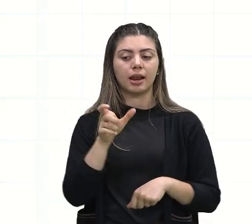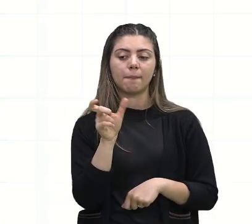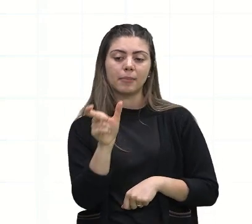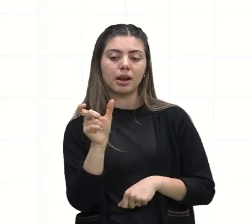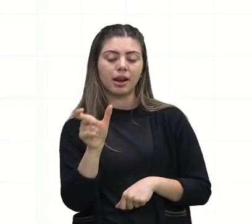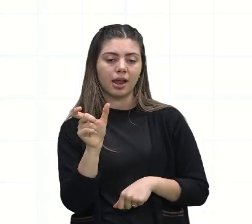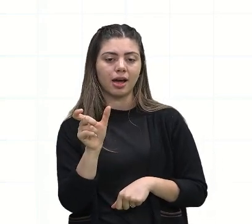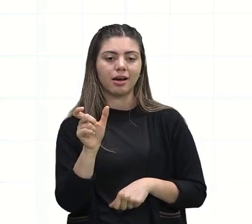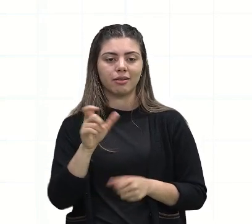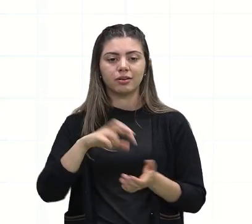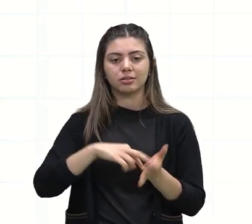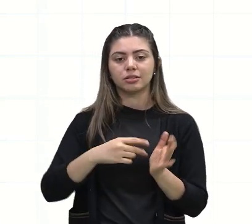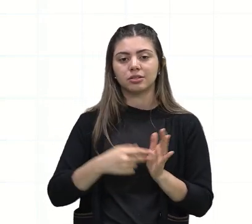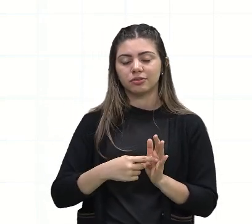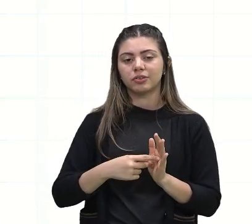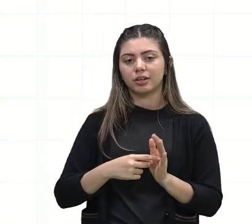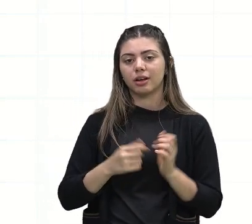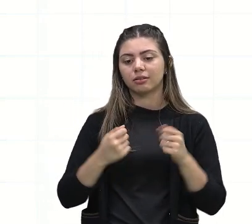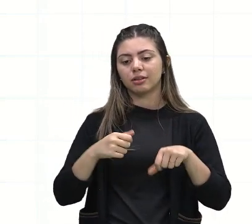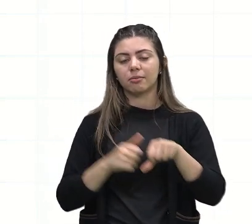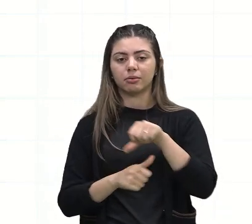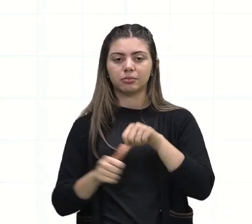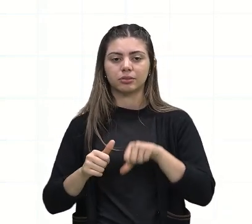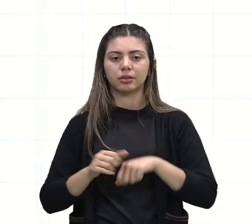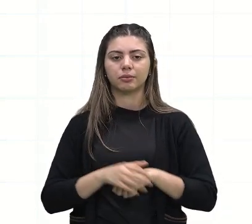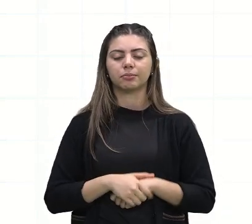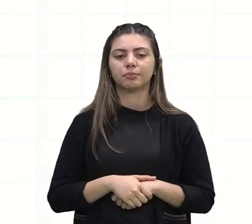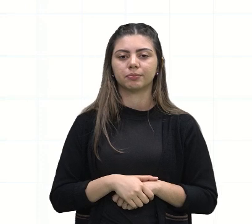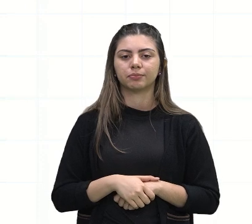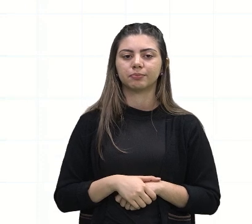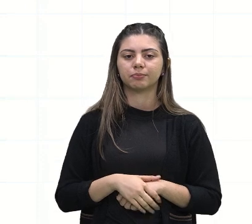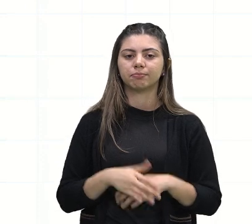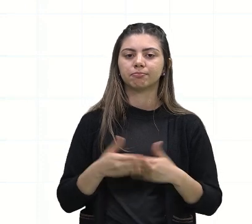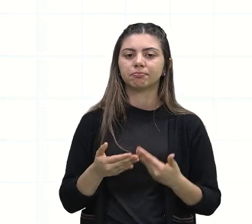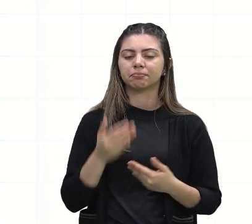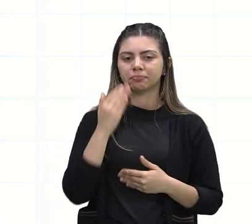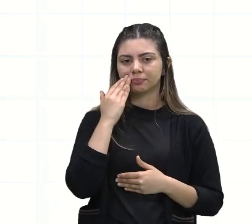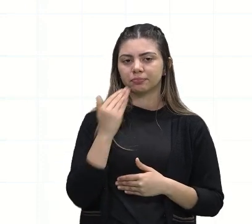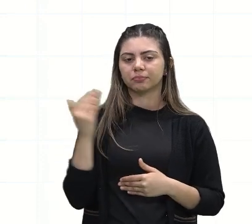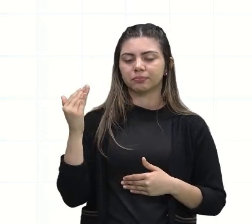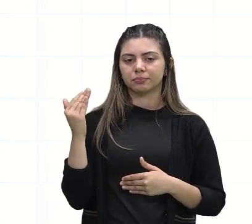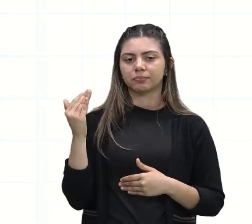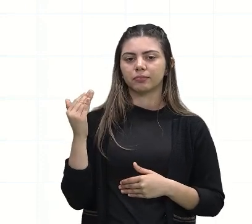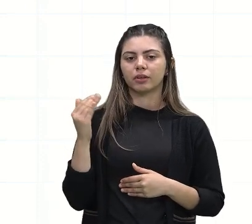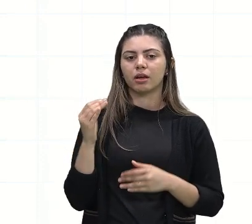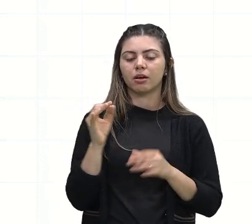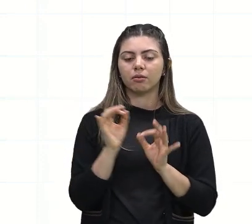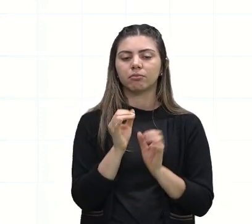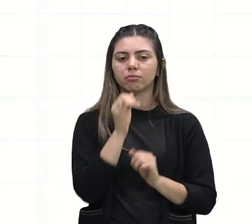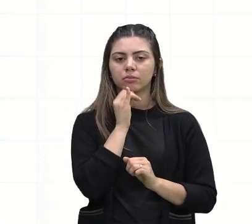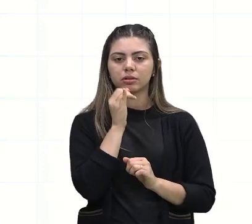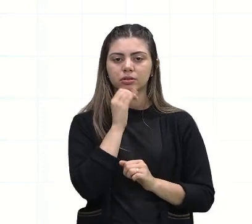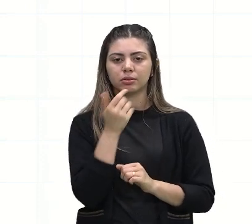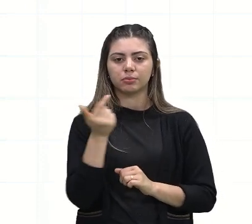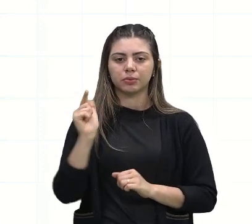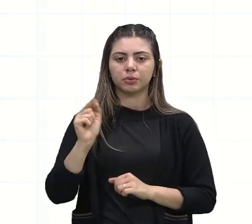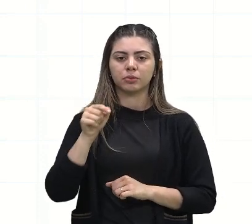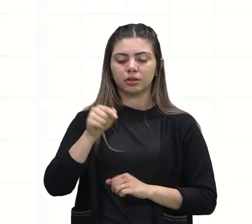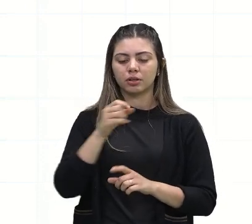sentido das palavras. O que manda na sociedade é o capital. Agora nós temos a palavra